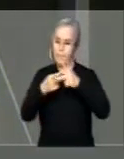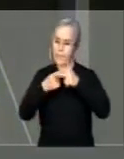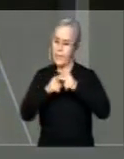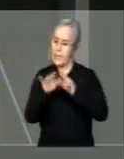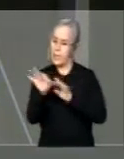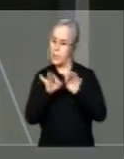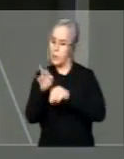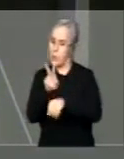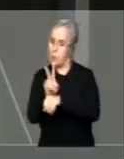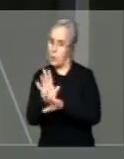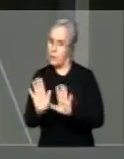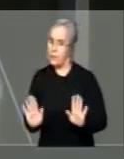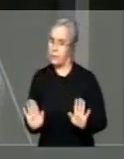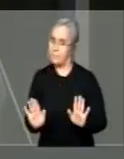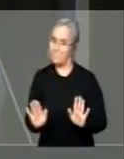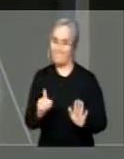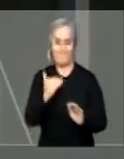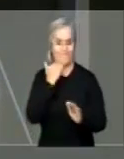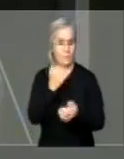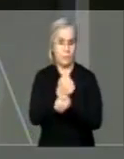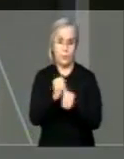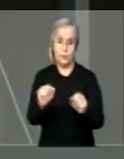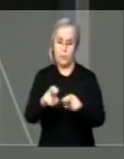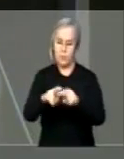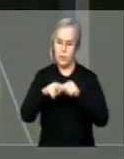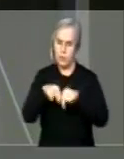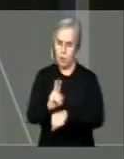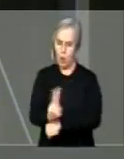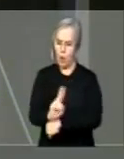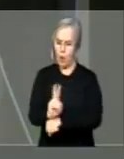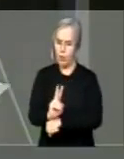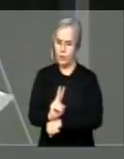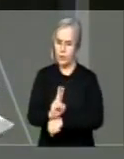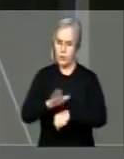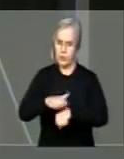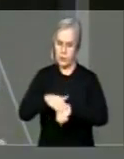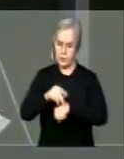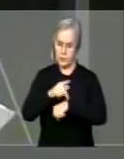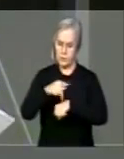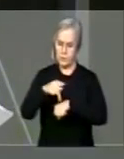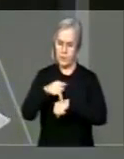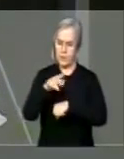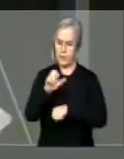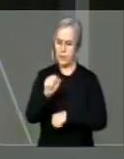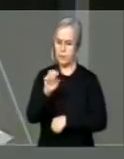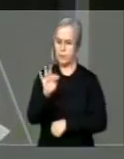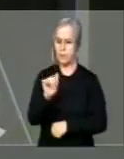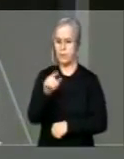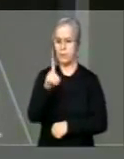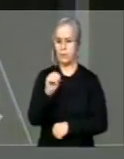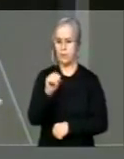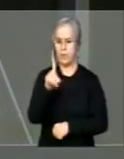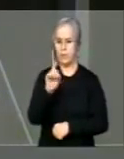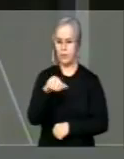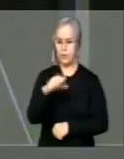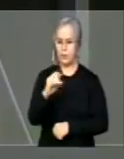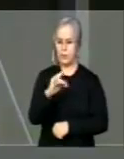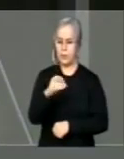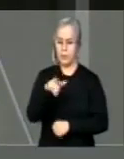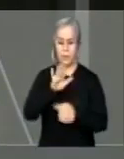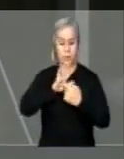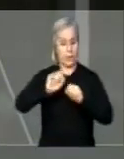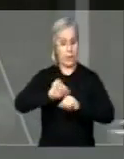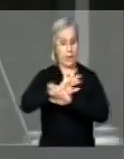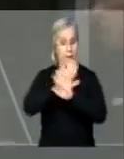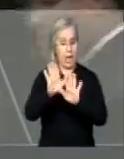consertar. E por isso o controle do Estado, o Estado democrático, o Estado transparente, o Estado